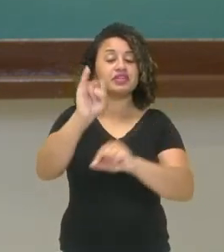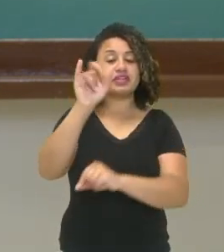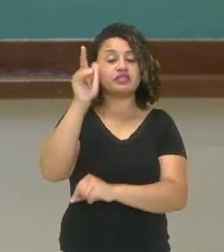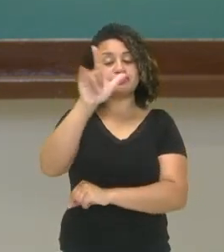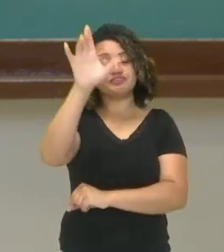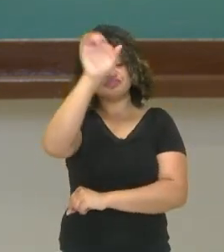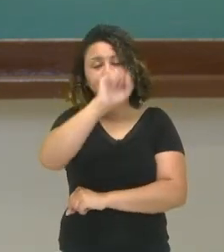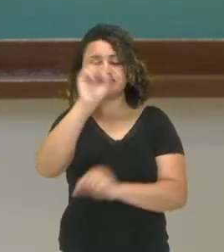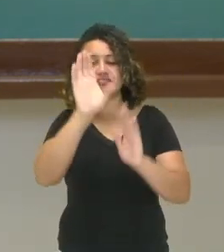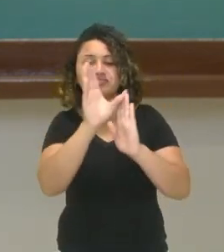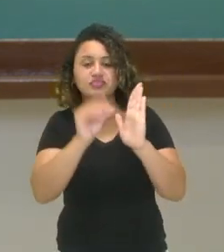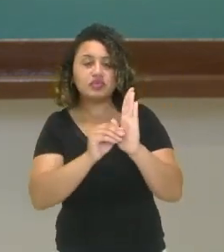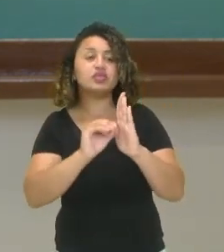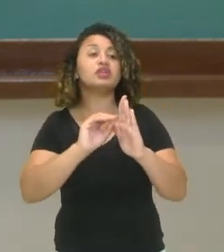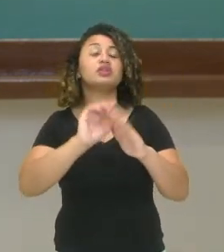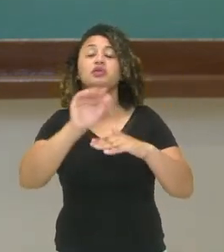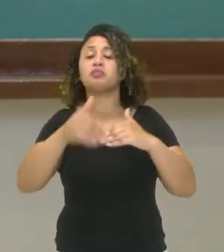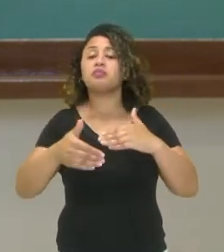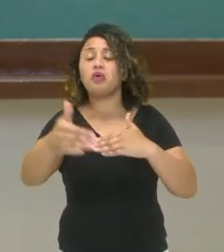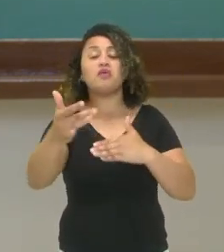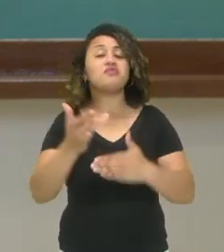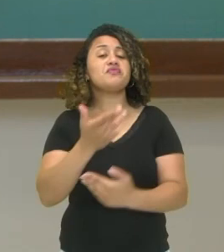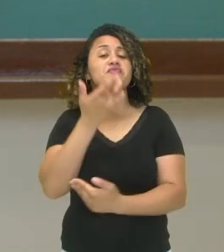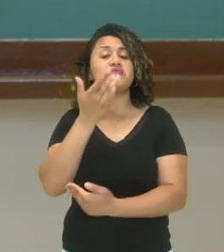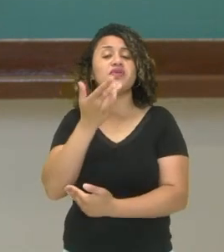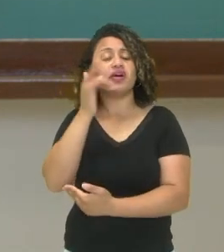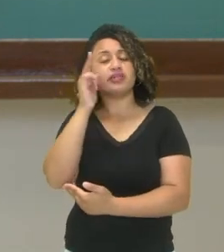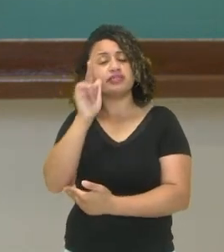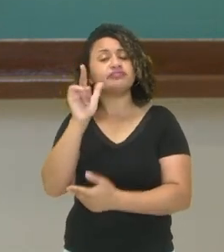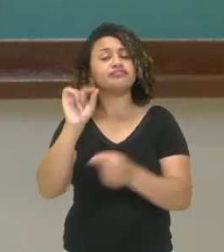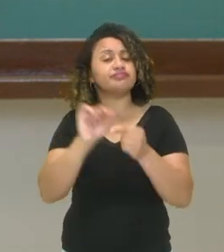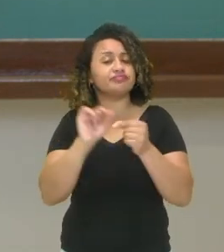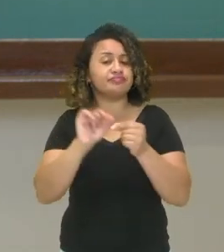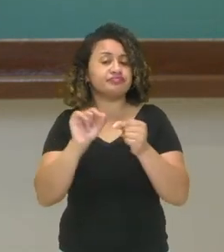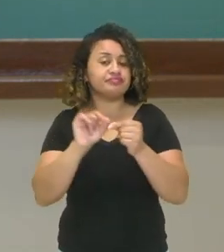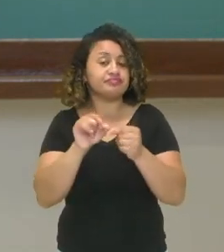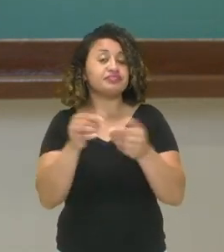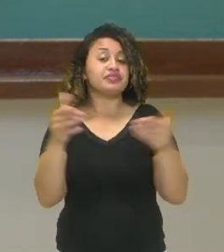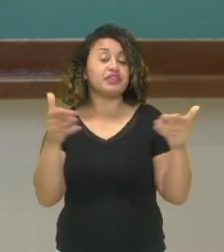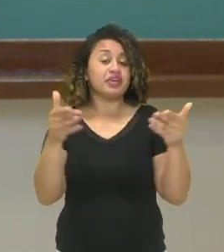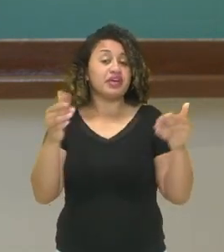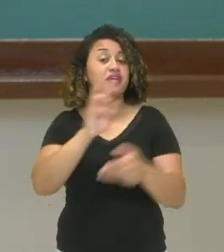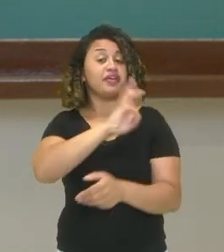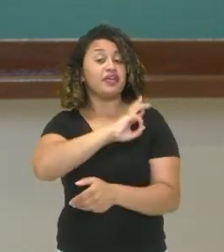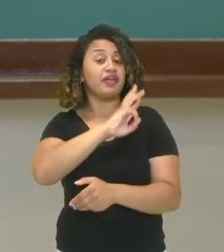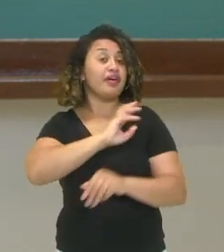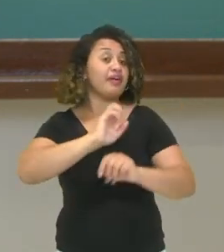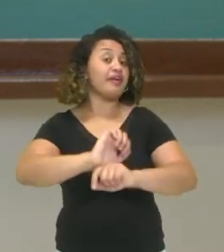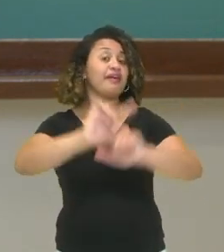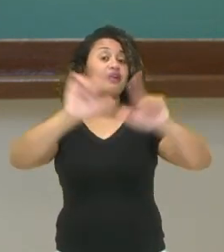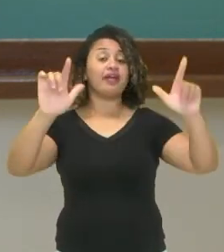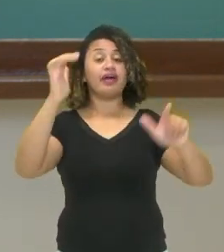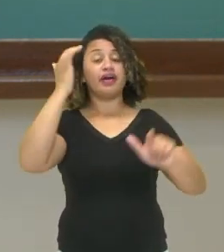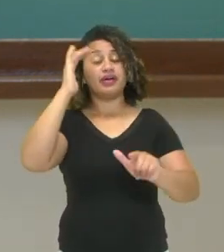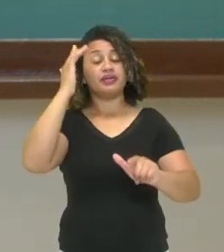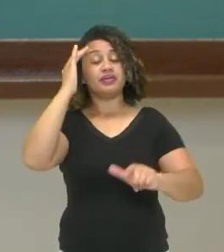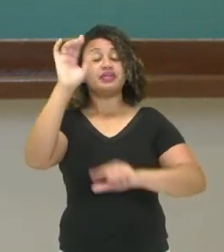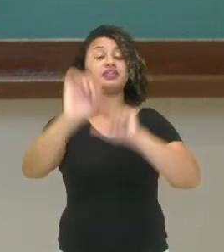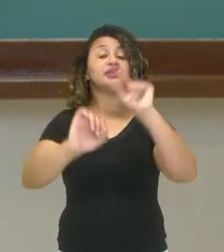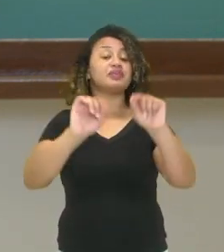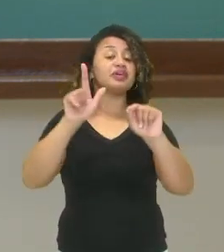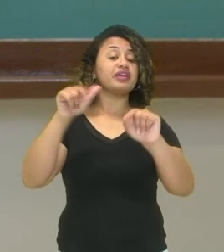aquele conteúdo, tudo fica fácil da gente compreender. E nesse terceiro ano, acho que está ficando mais claro a importância